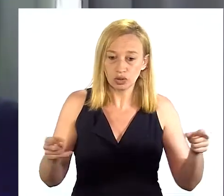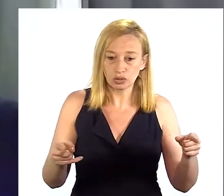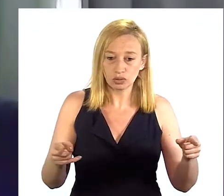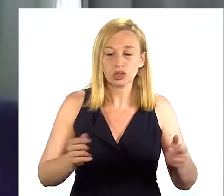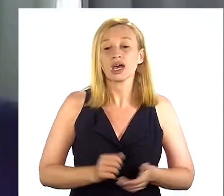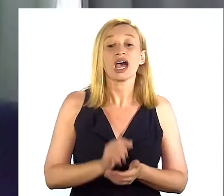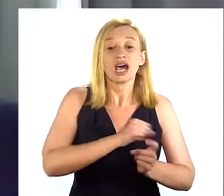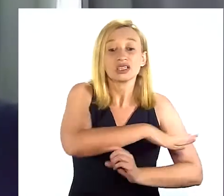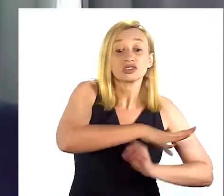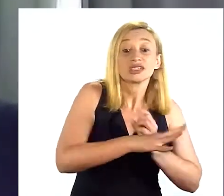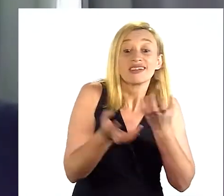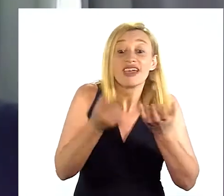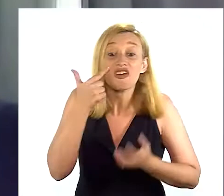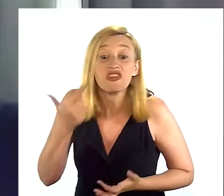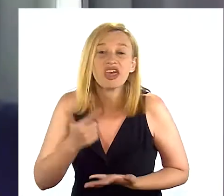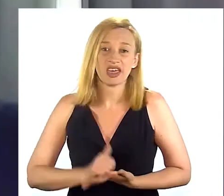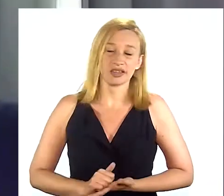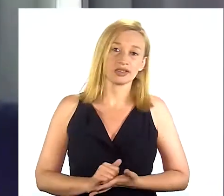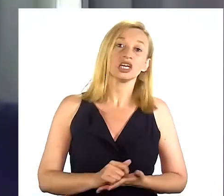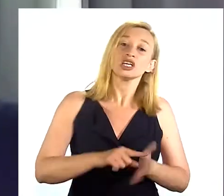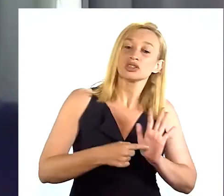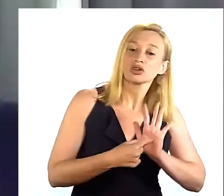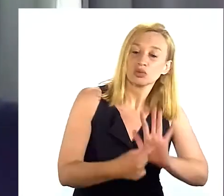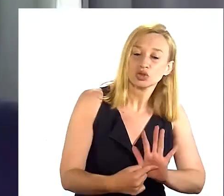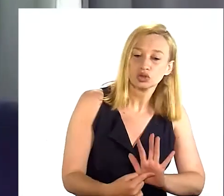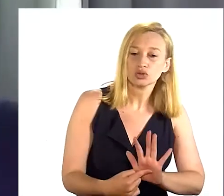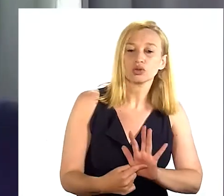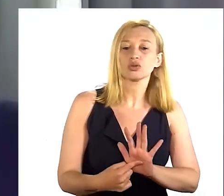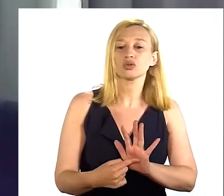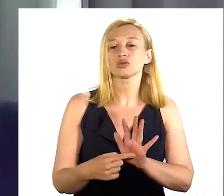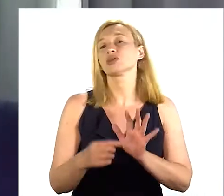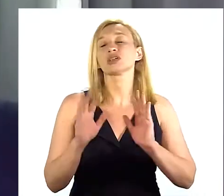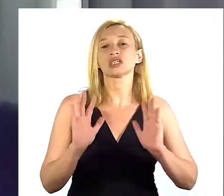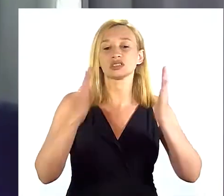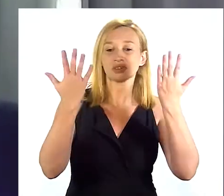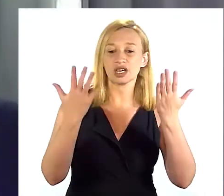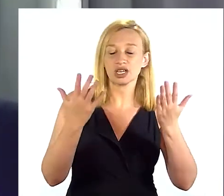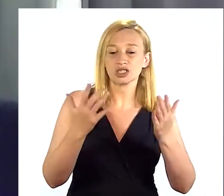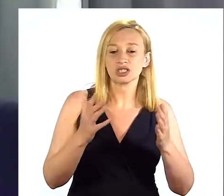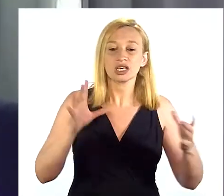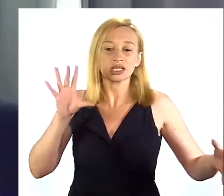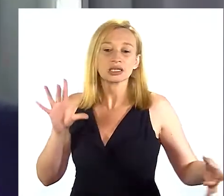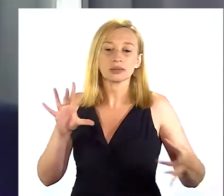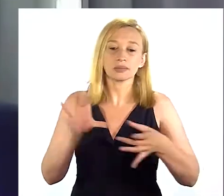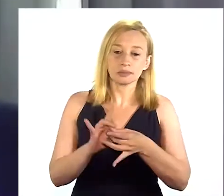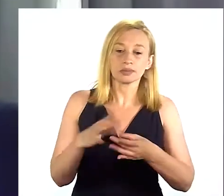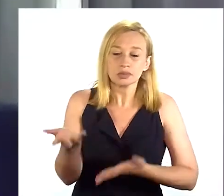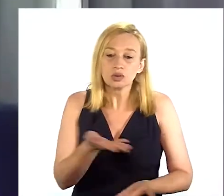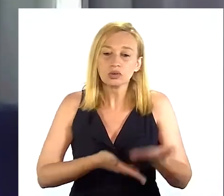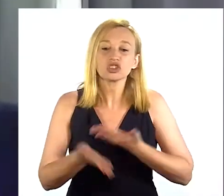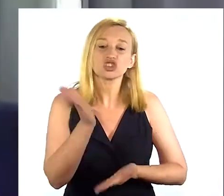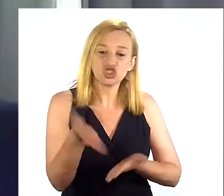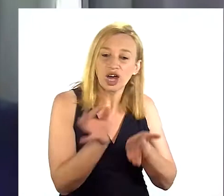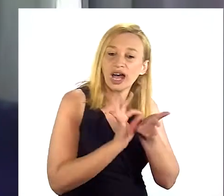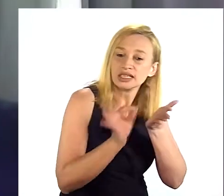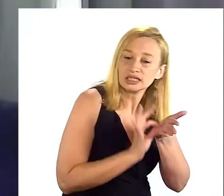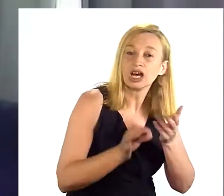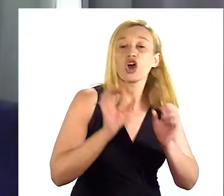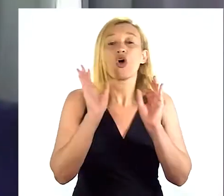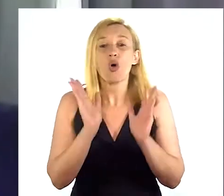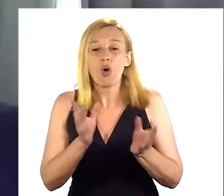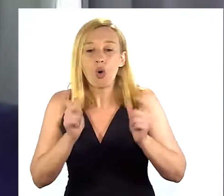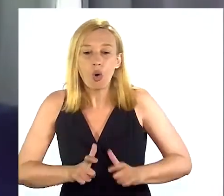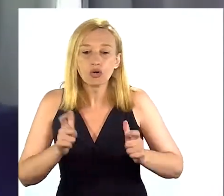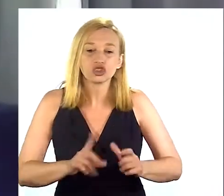curto e médio prazo, porque a sociedade quer ver isso. E a gente mostrou através desses eventos e dessas parcerias que nós já